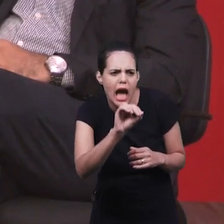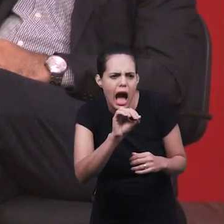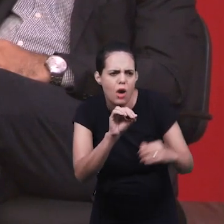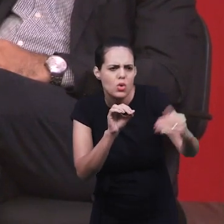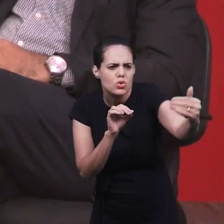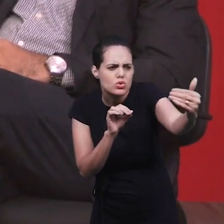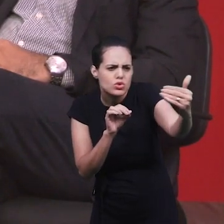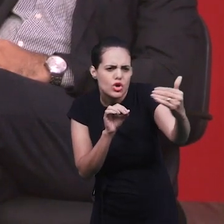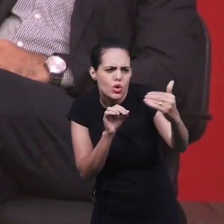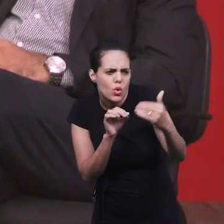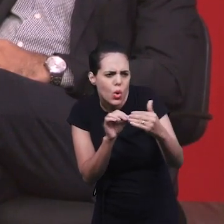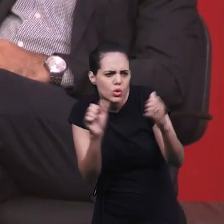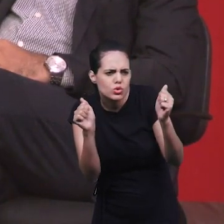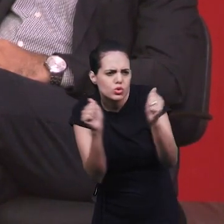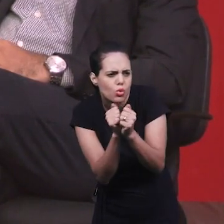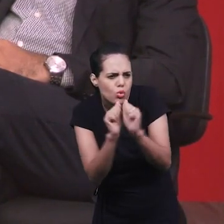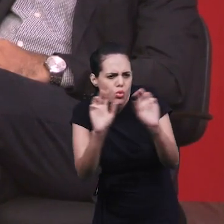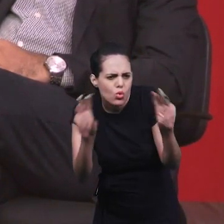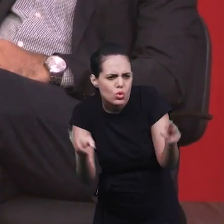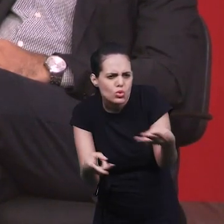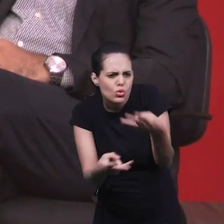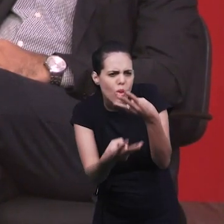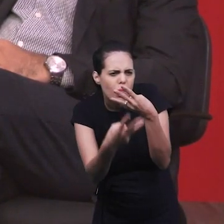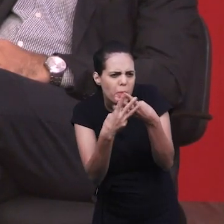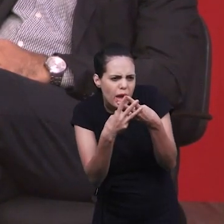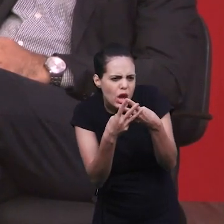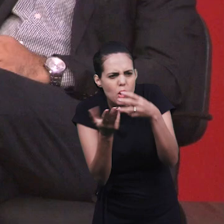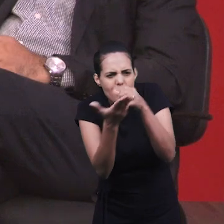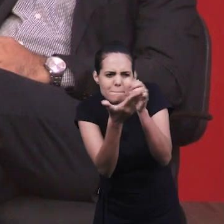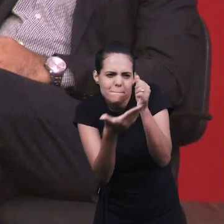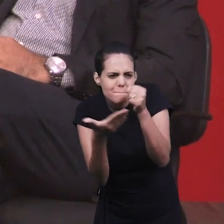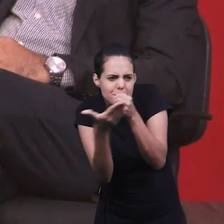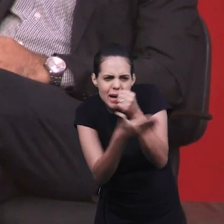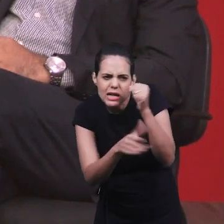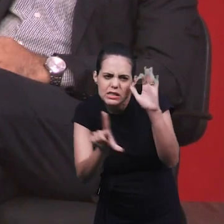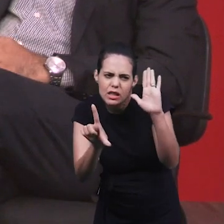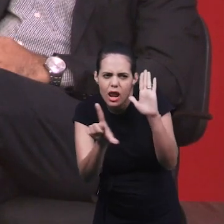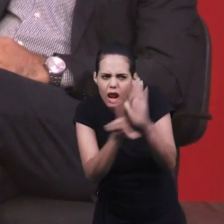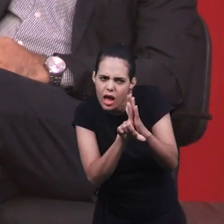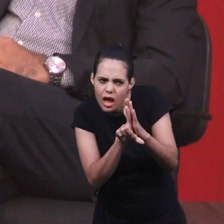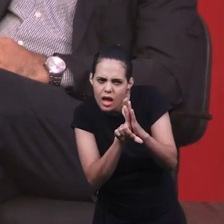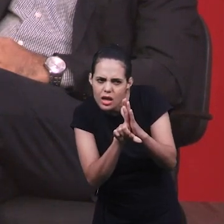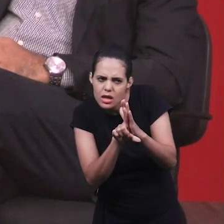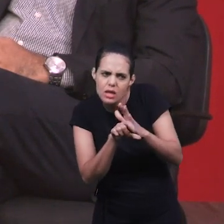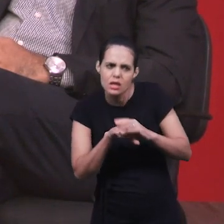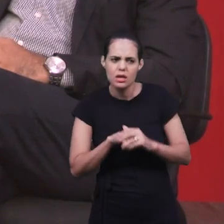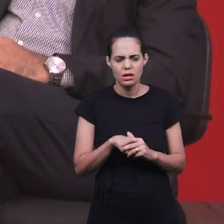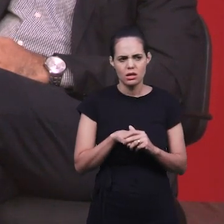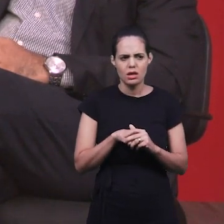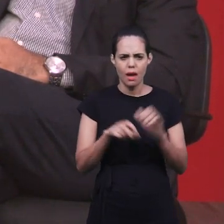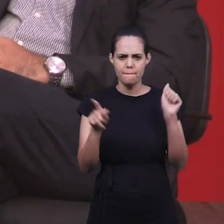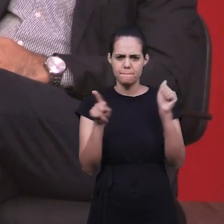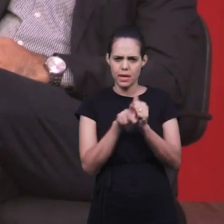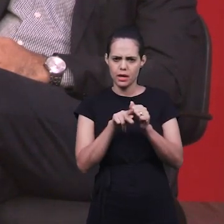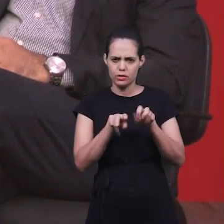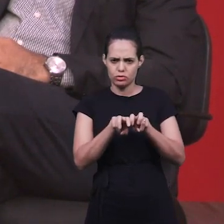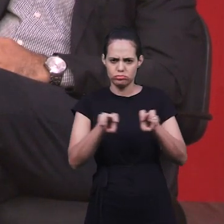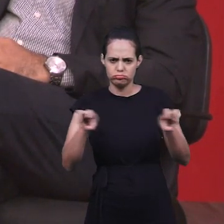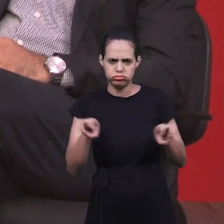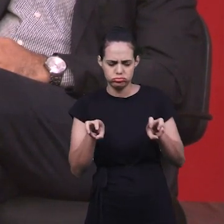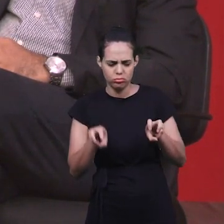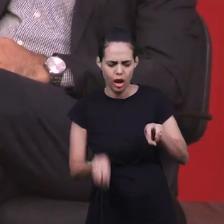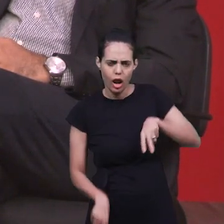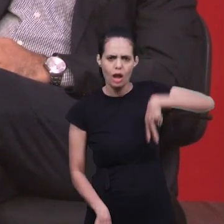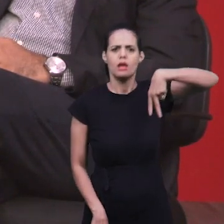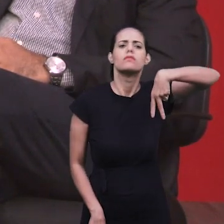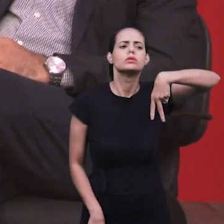se levantou e saiu da mesa, e aí Paulo diz assim, eu lhe resisti na cara,